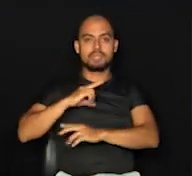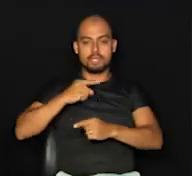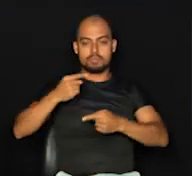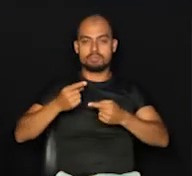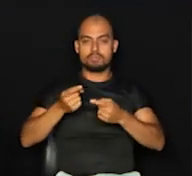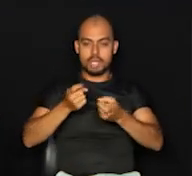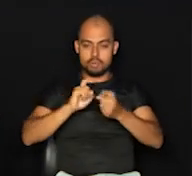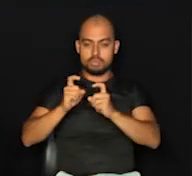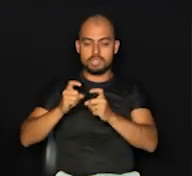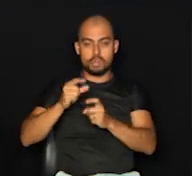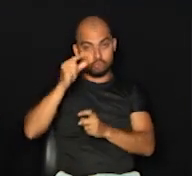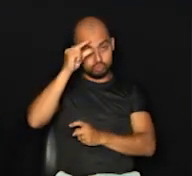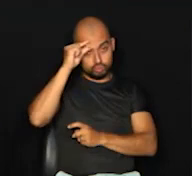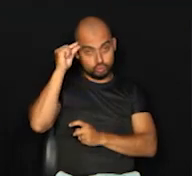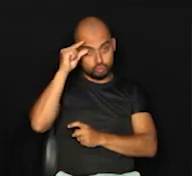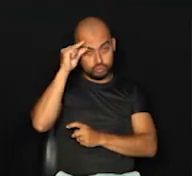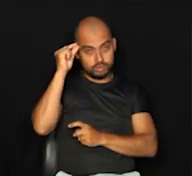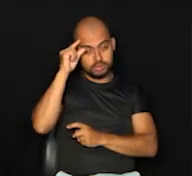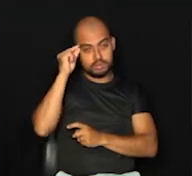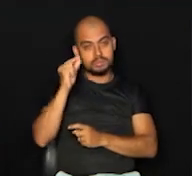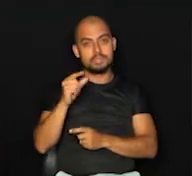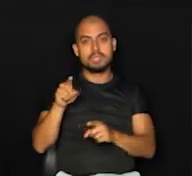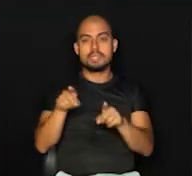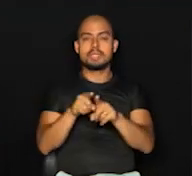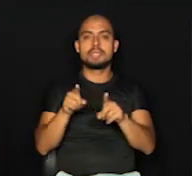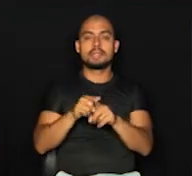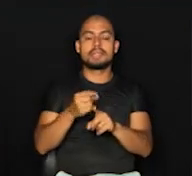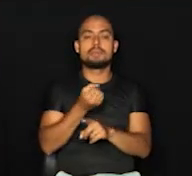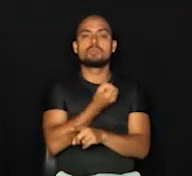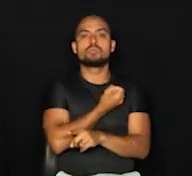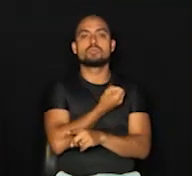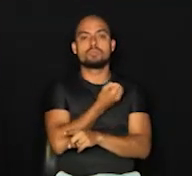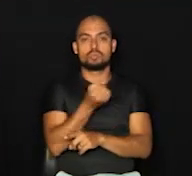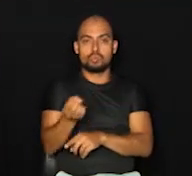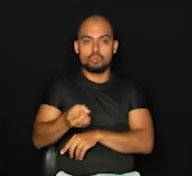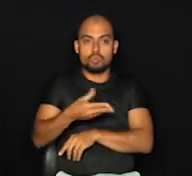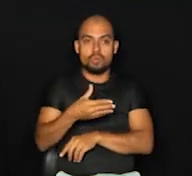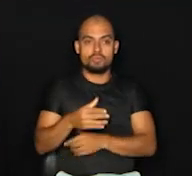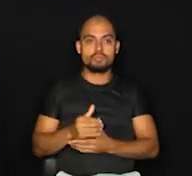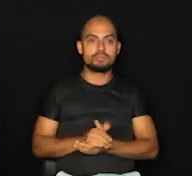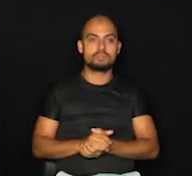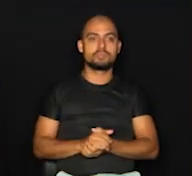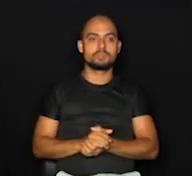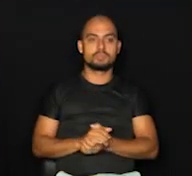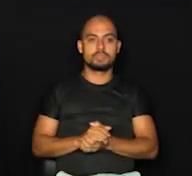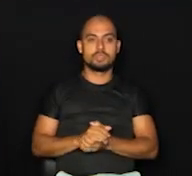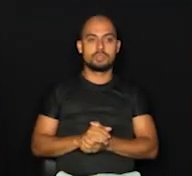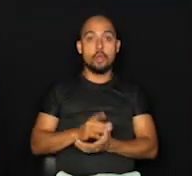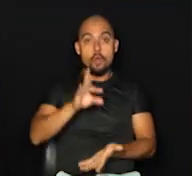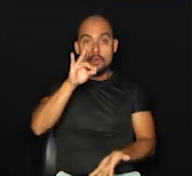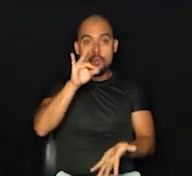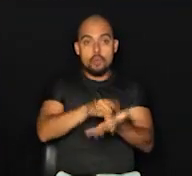prefeito e, como consequência, claro, a atualização desses números. Vamos lá.